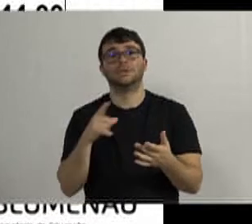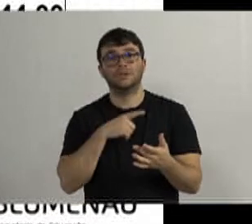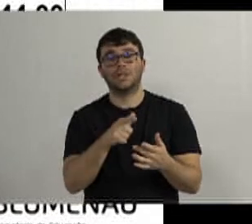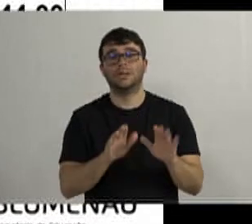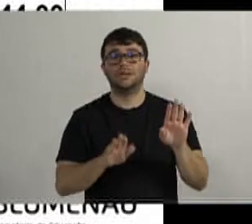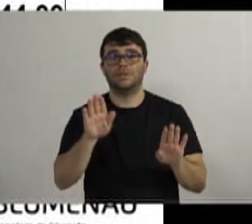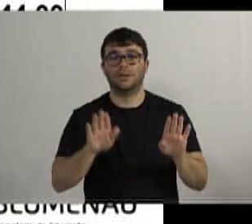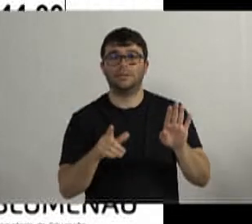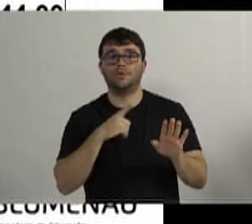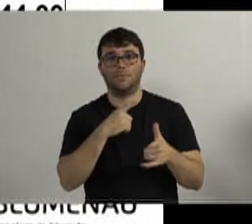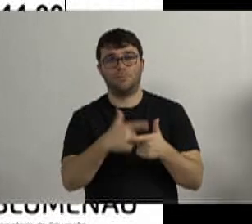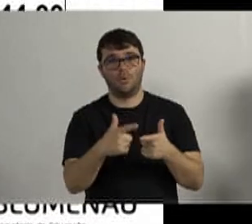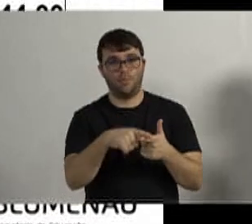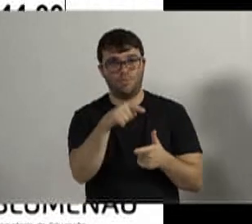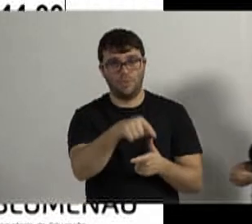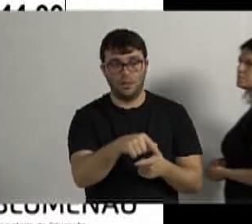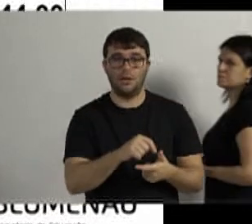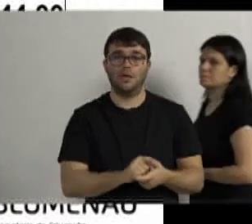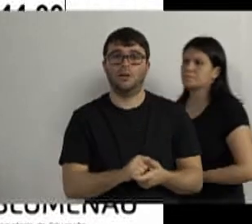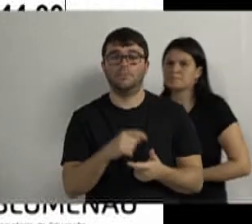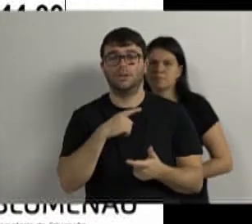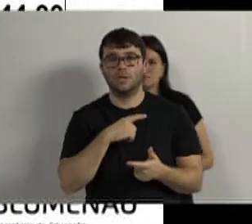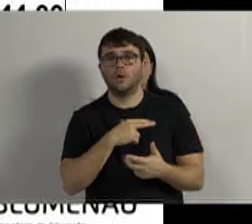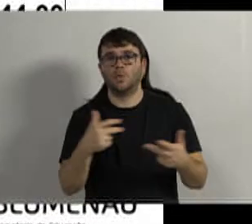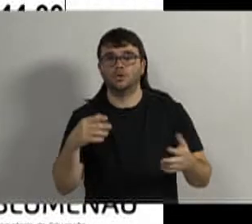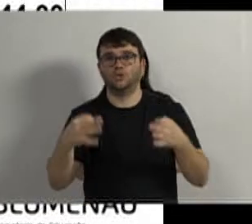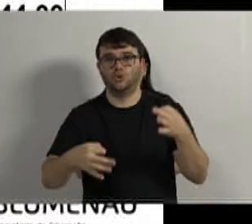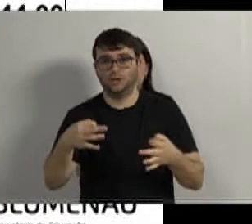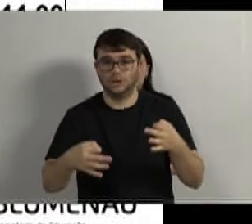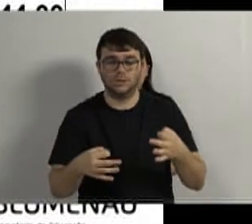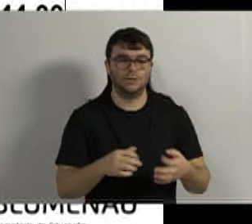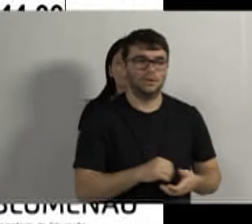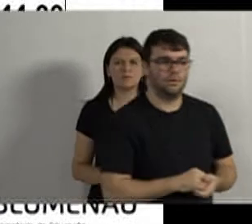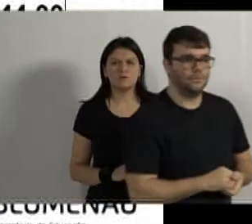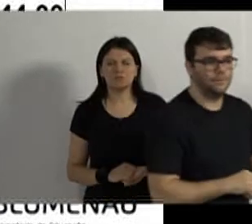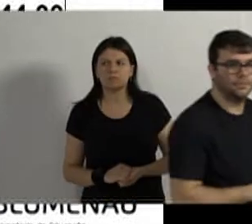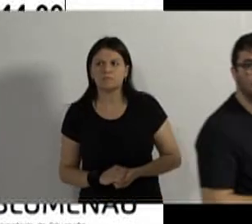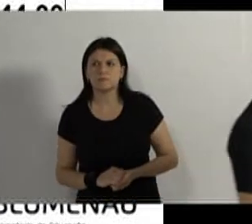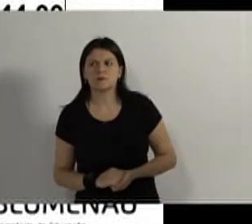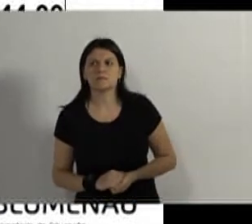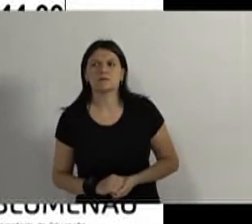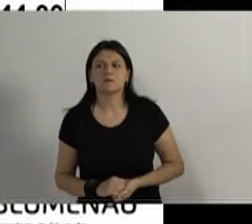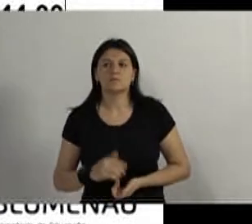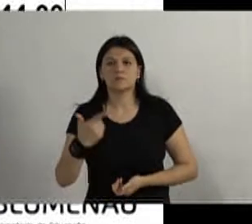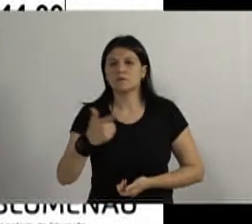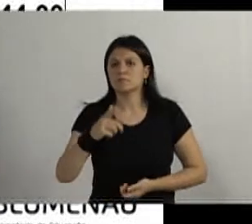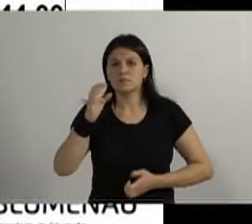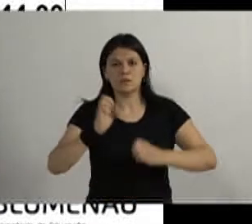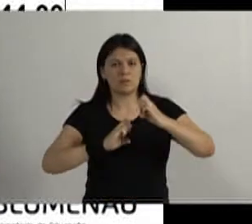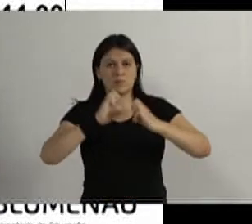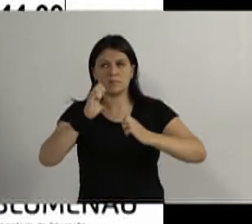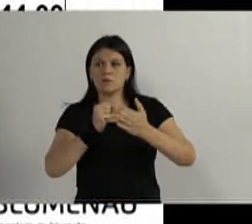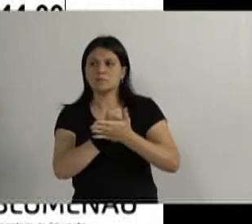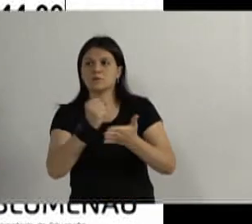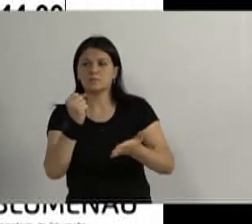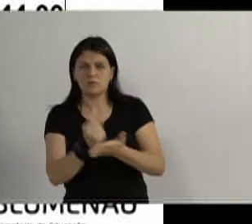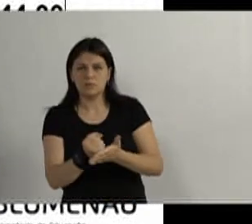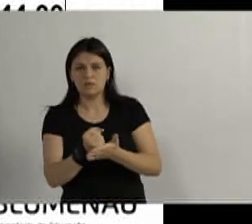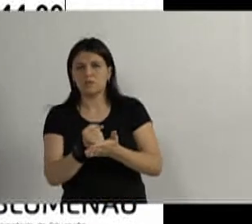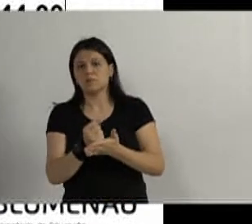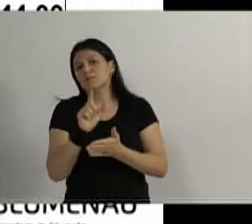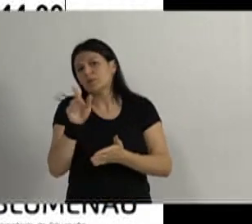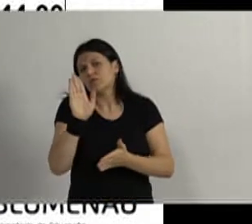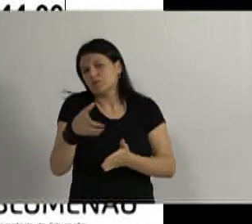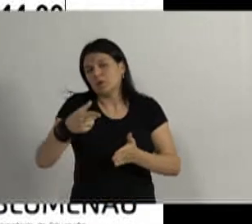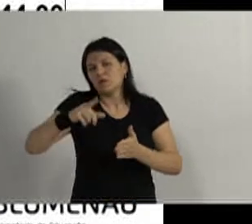licitação que tá com problema tá tá com uma discussão judicial e nós não temos hoje uma empresa contratada e aqui estava já não